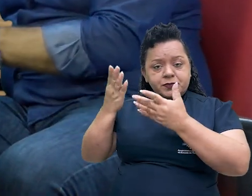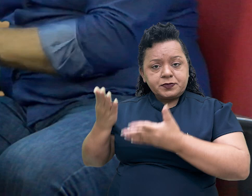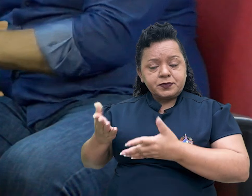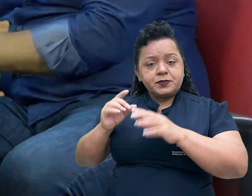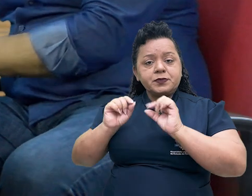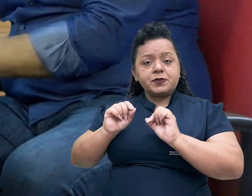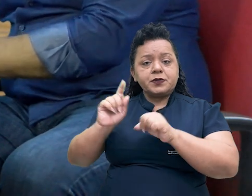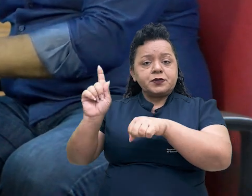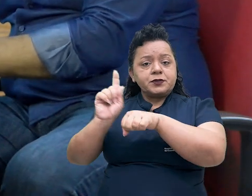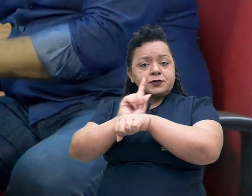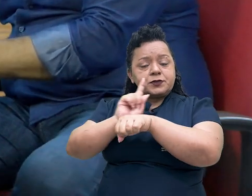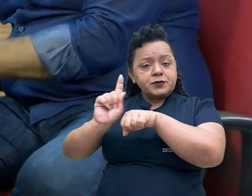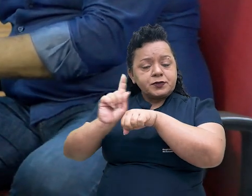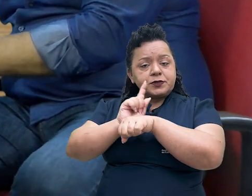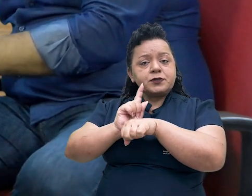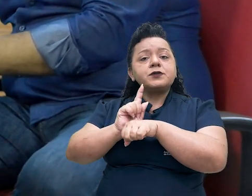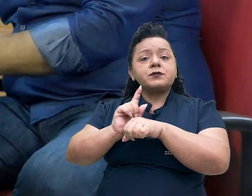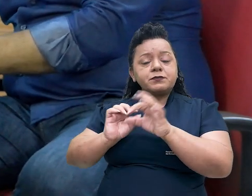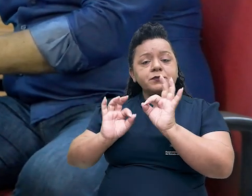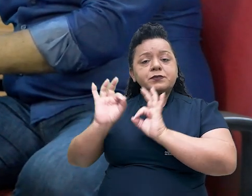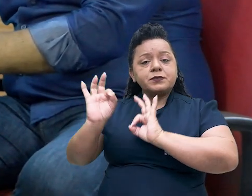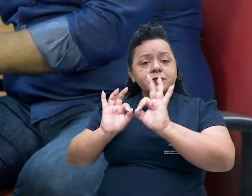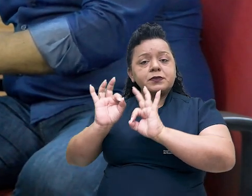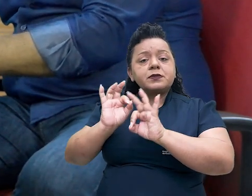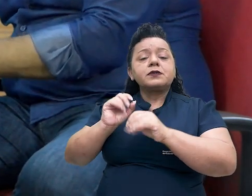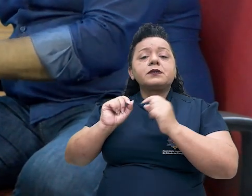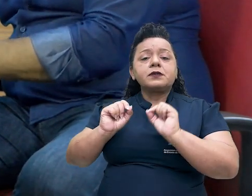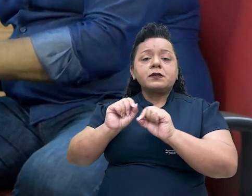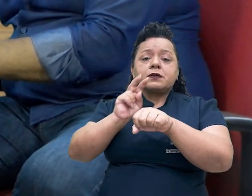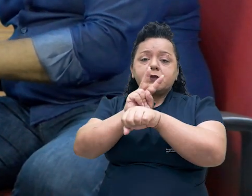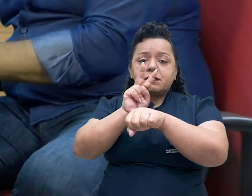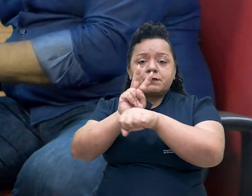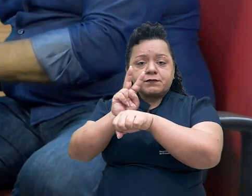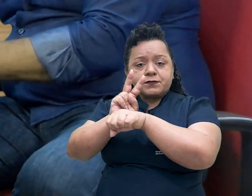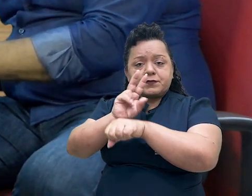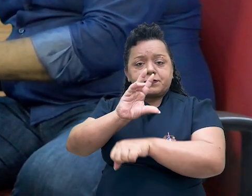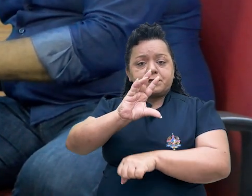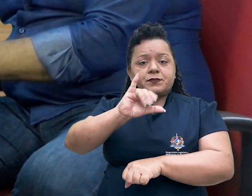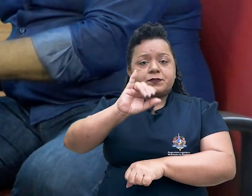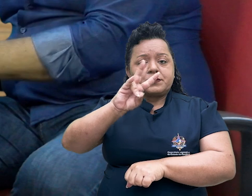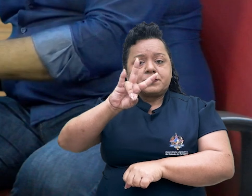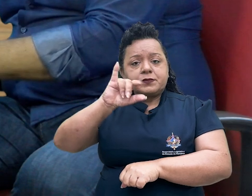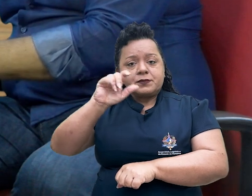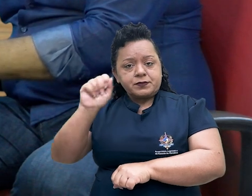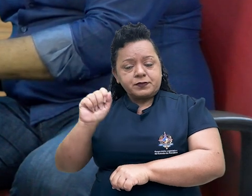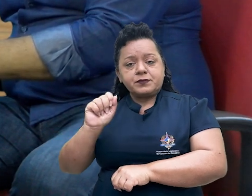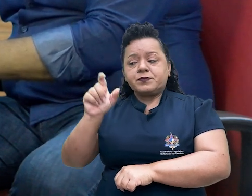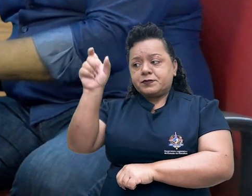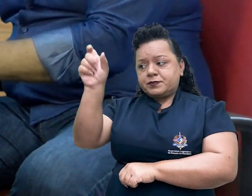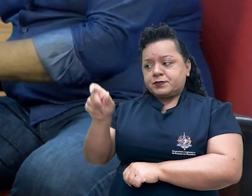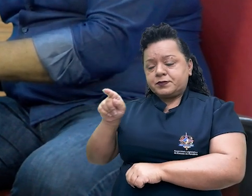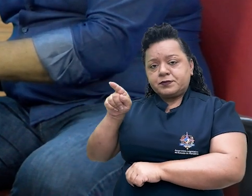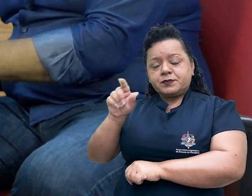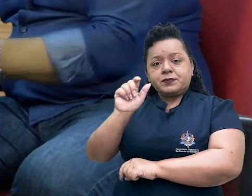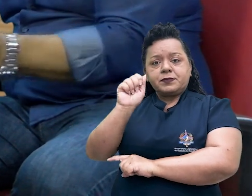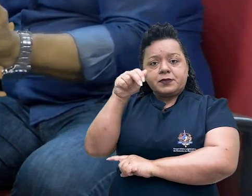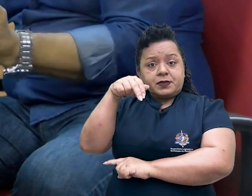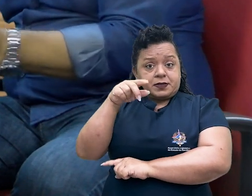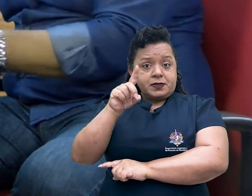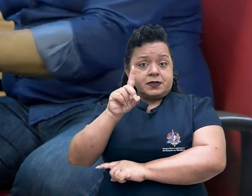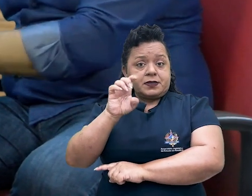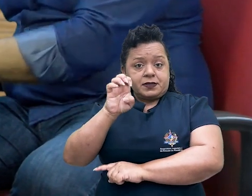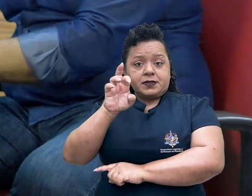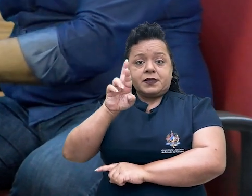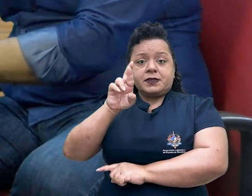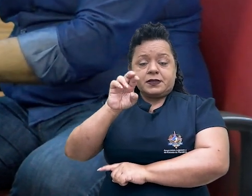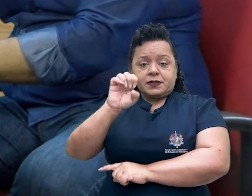com o Anderson Luiz ele é gerente operacional da Defesa Civil e veio para falar sobre esse tema Anderson primeiro eu